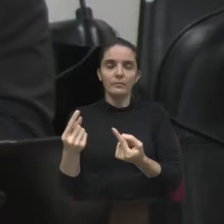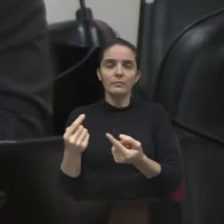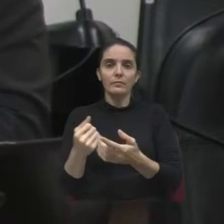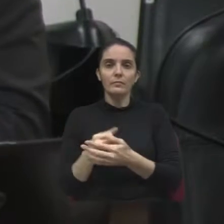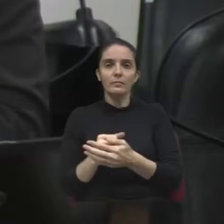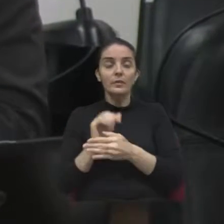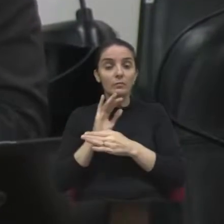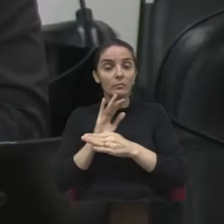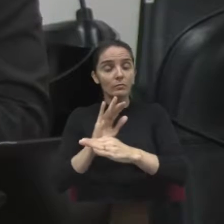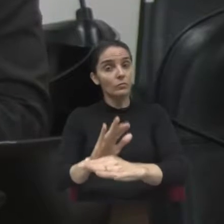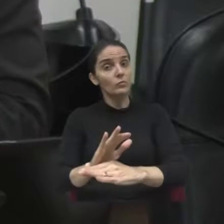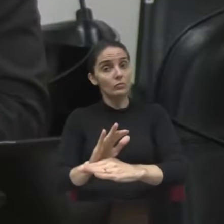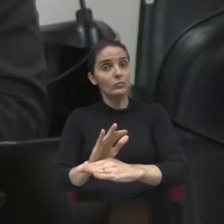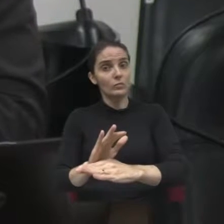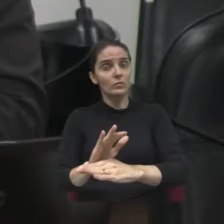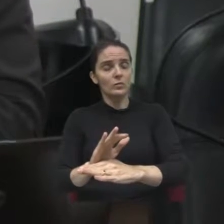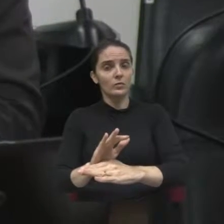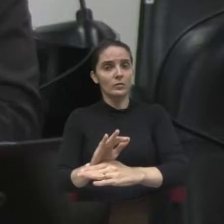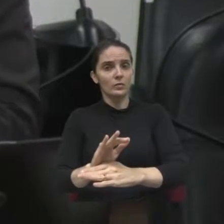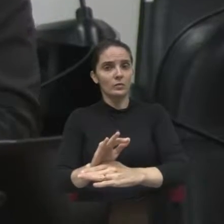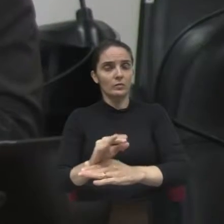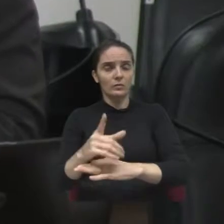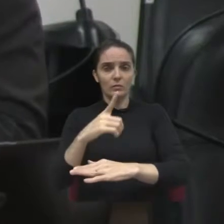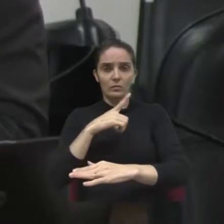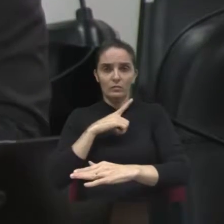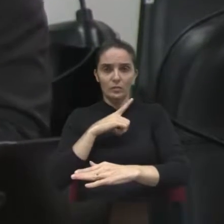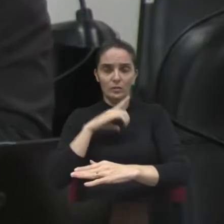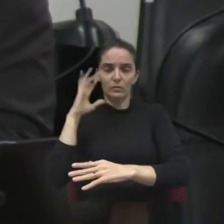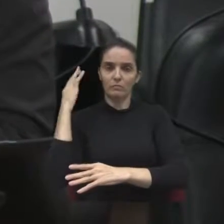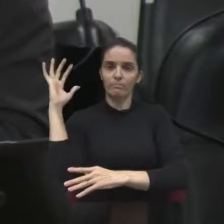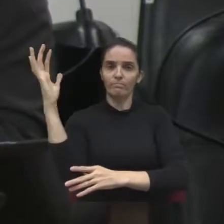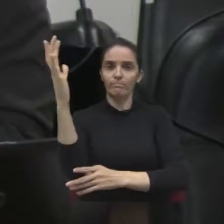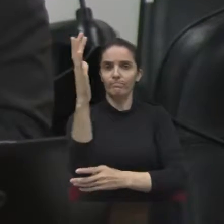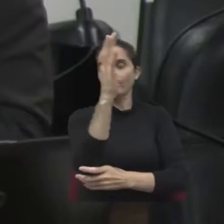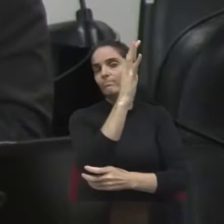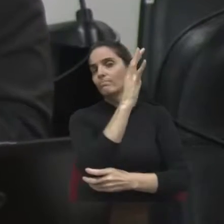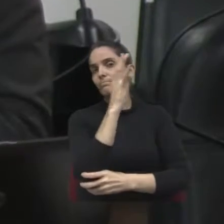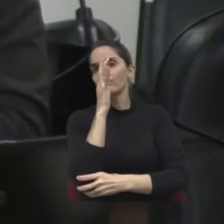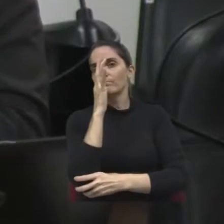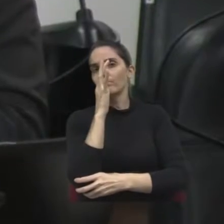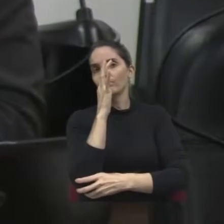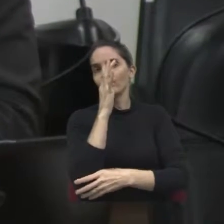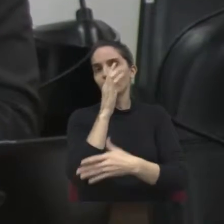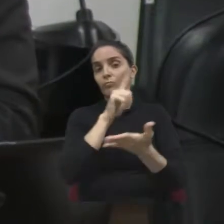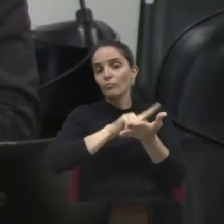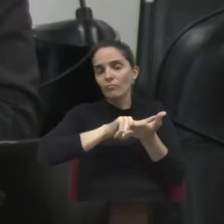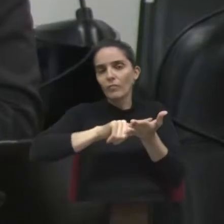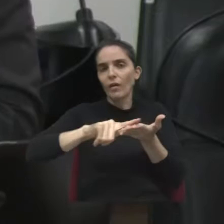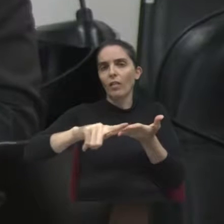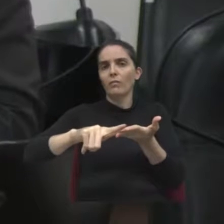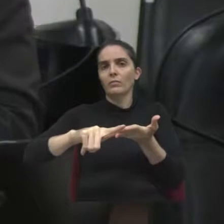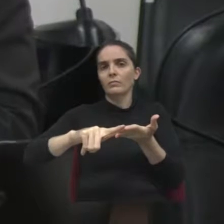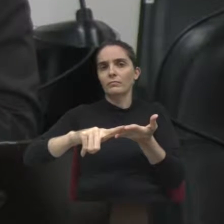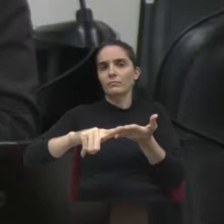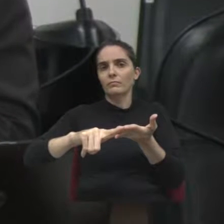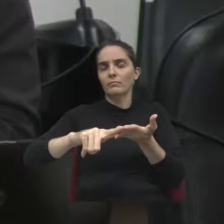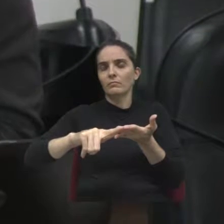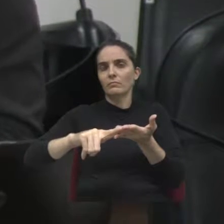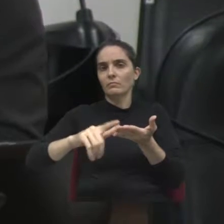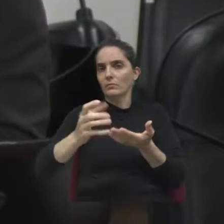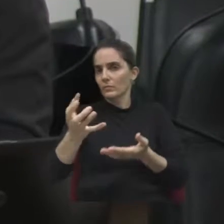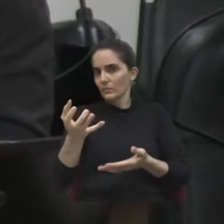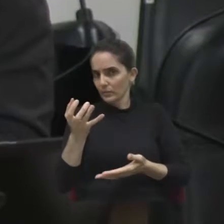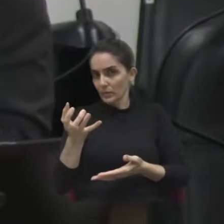contribuindo para que tenhamos um meio ambiente mais limpo. Se queremos para os nossos filhos, para